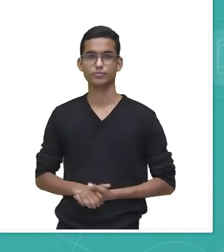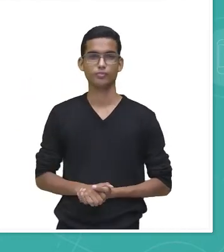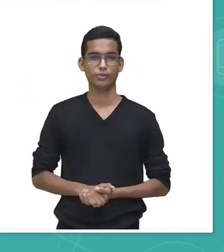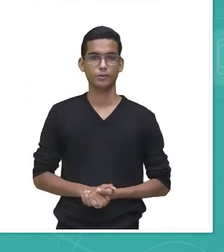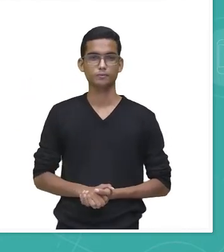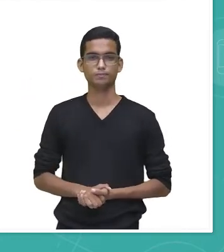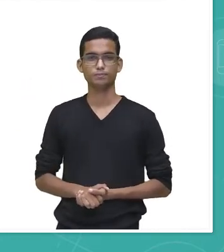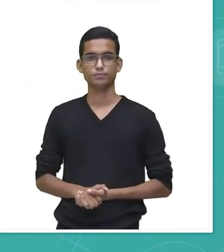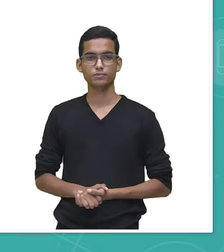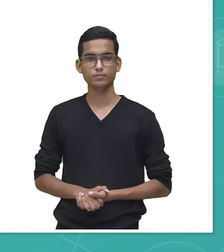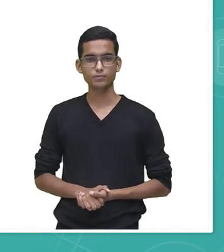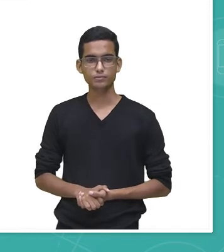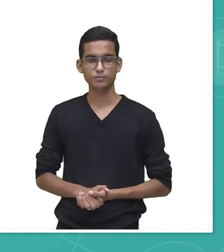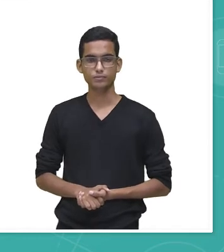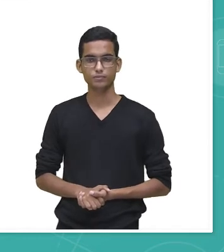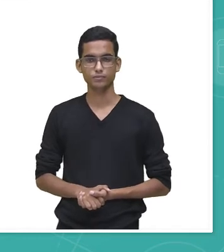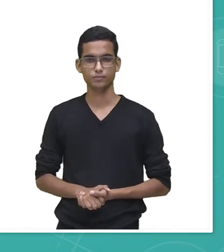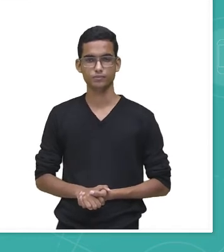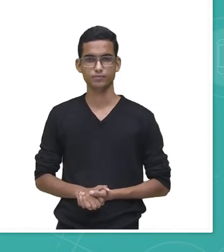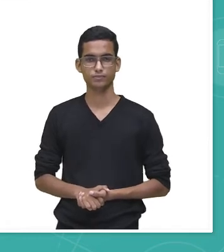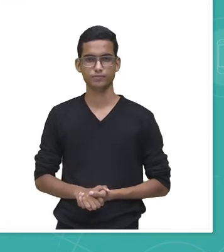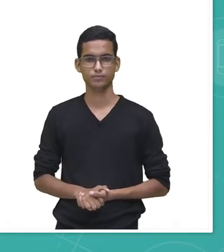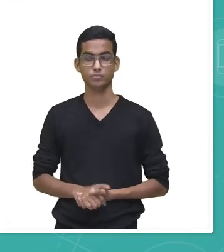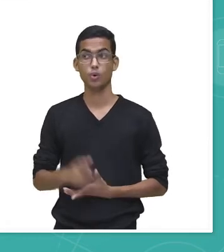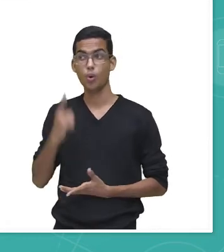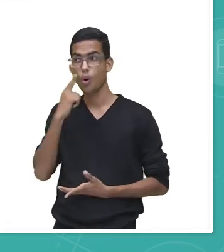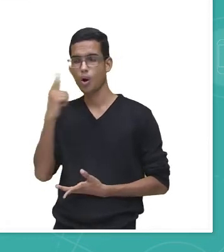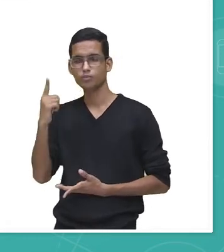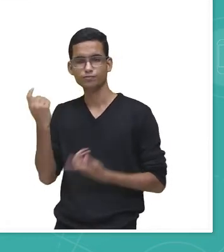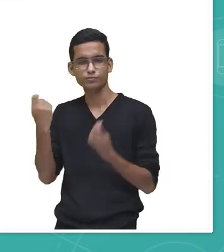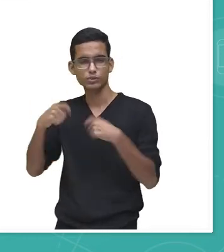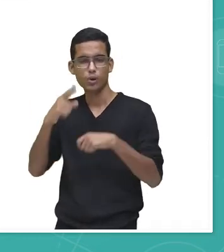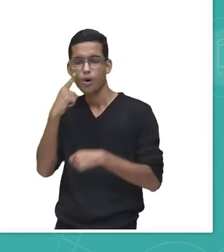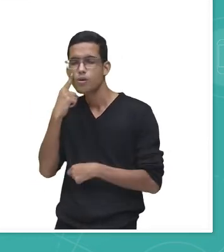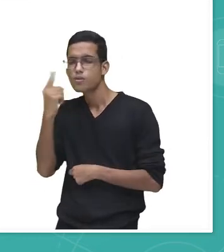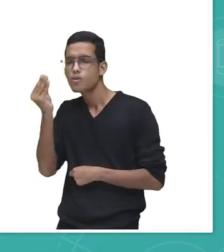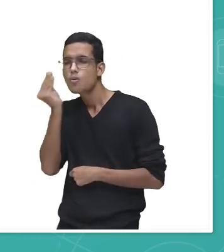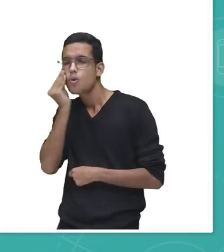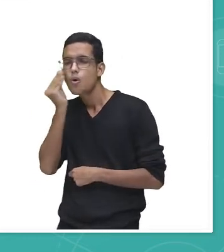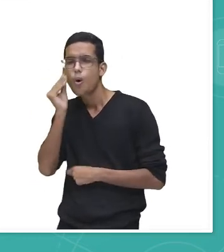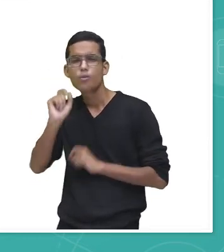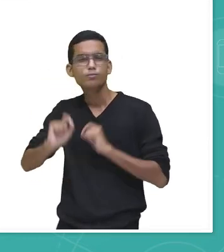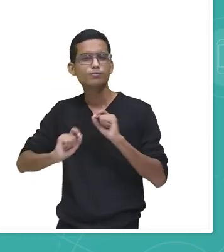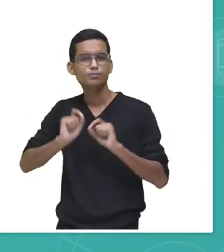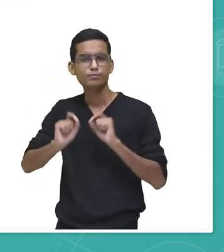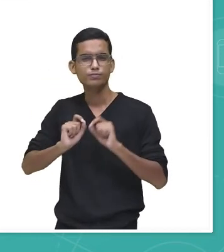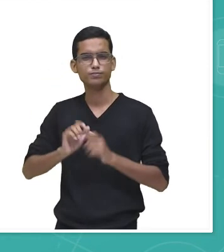facilitar a compreensão de vocês. Então, como vocês podem ver, o que vai acontecer?